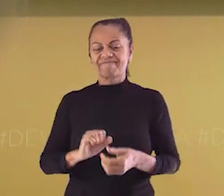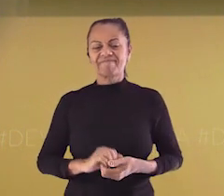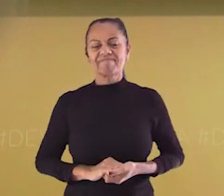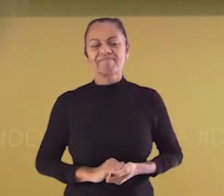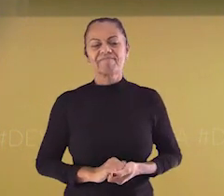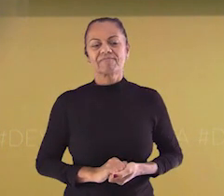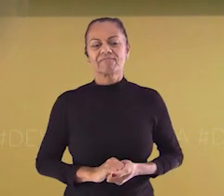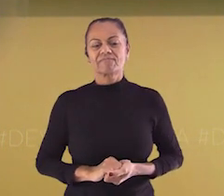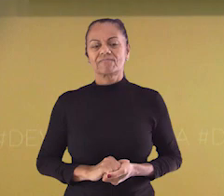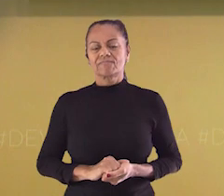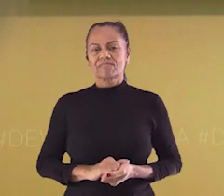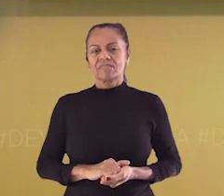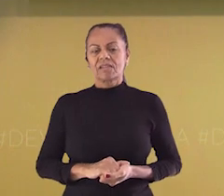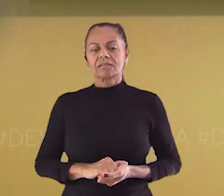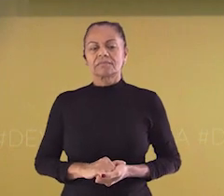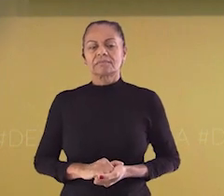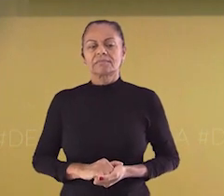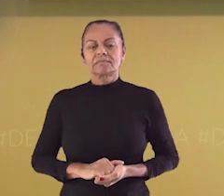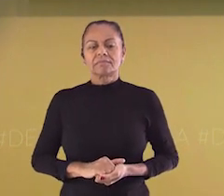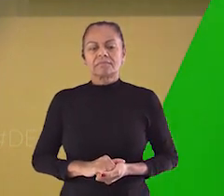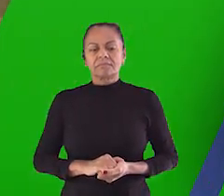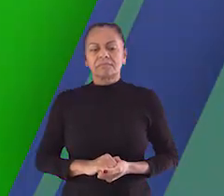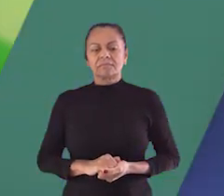a hora do nosso experimento.